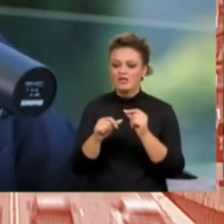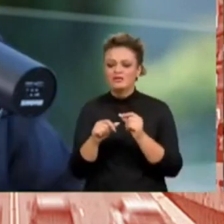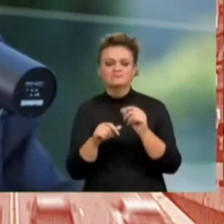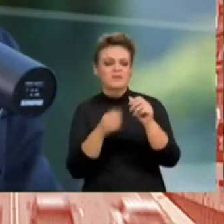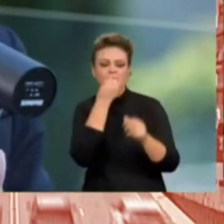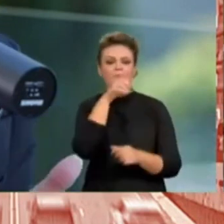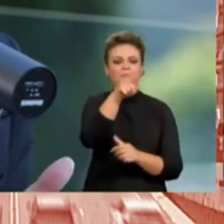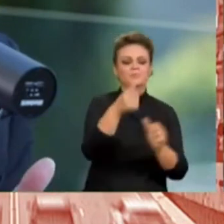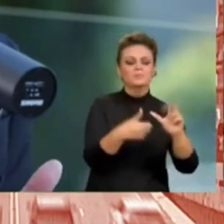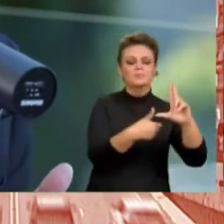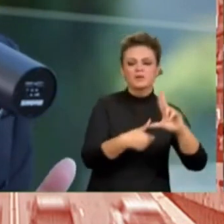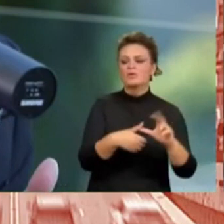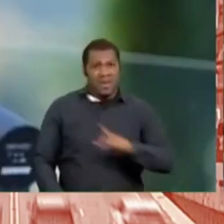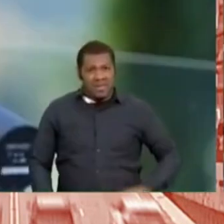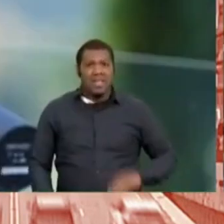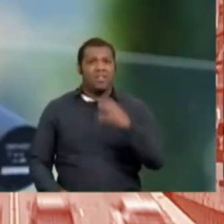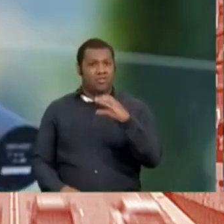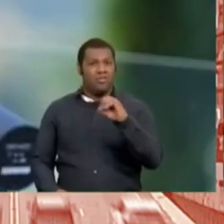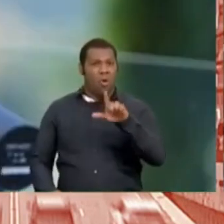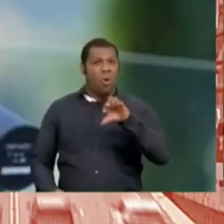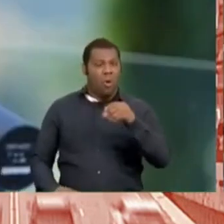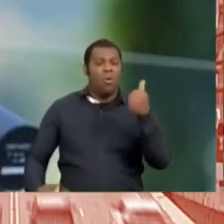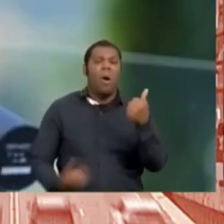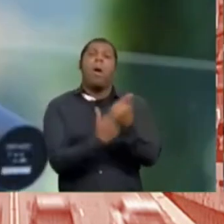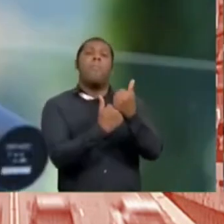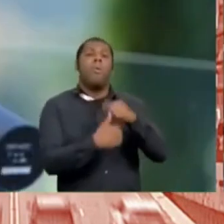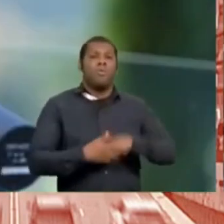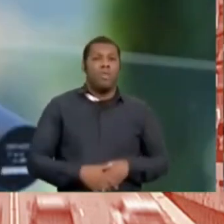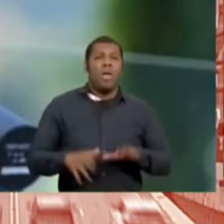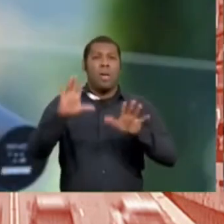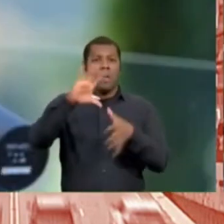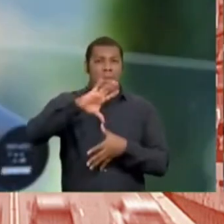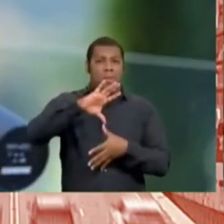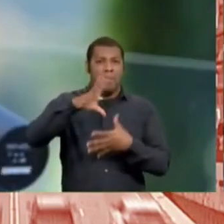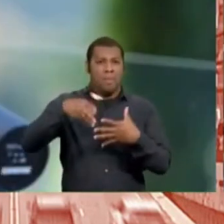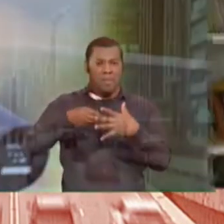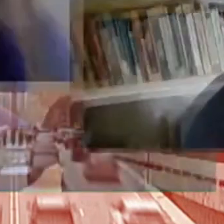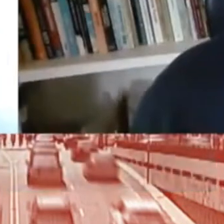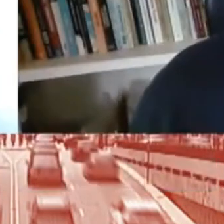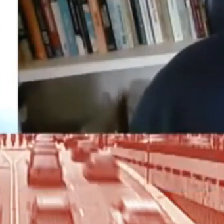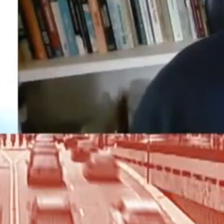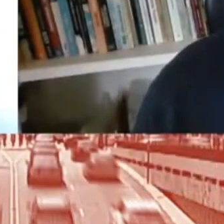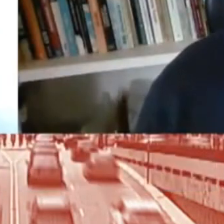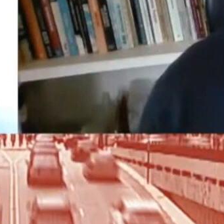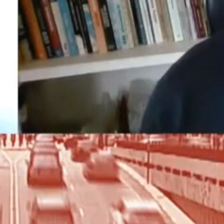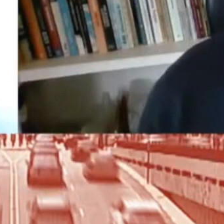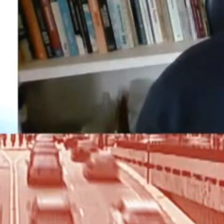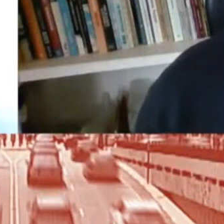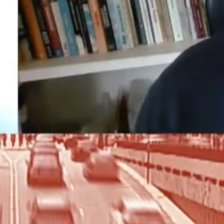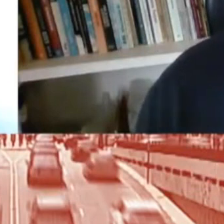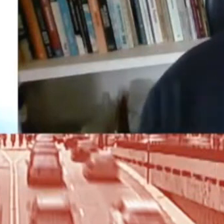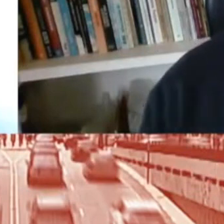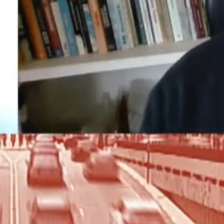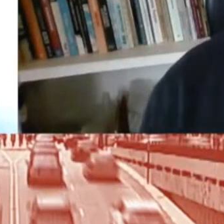permitiria ao Brasil e aos demais países, e aí eu não vou dizer só da América Latina, do Sul,